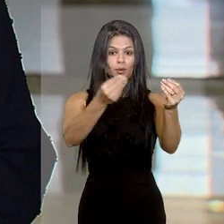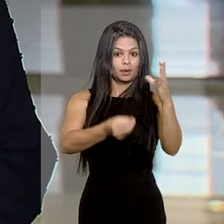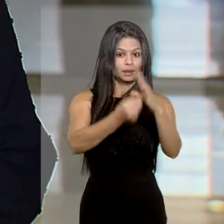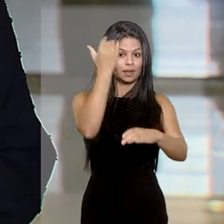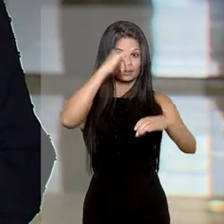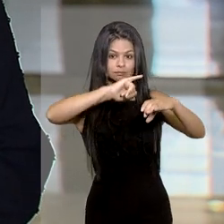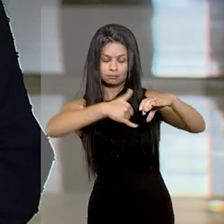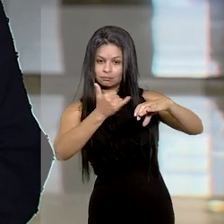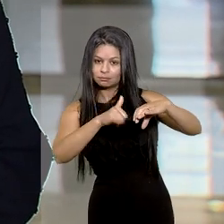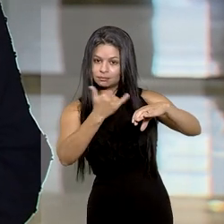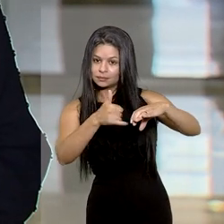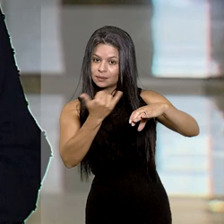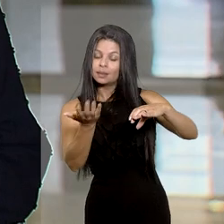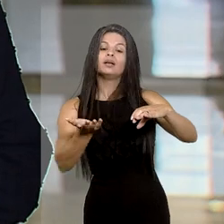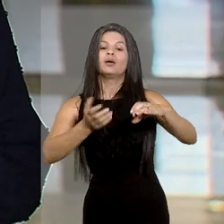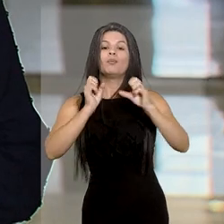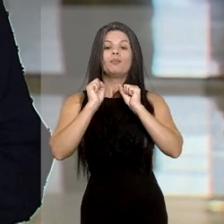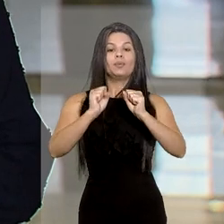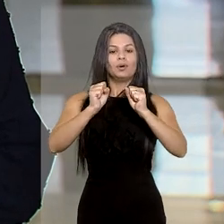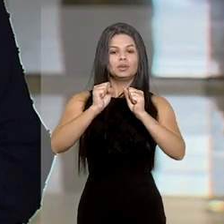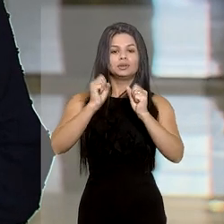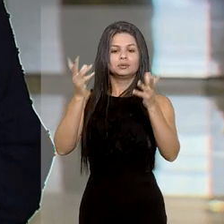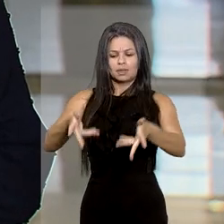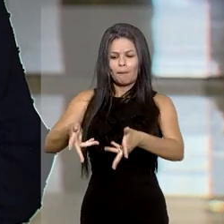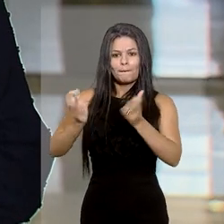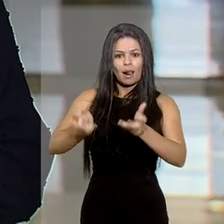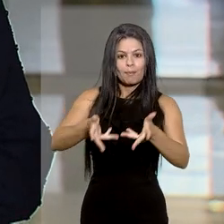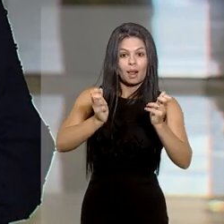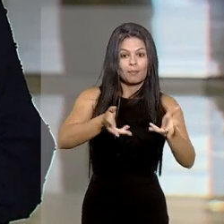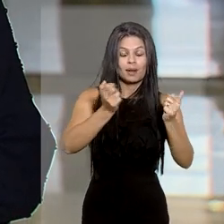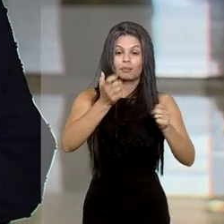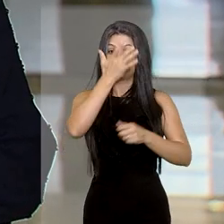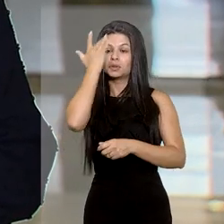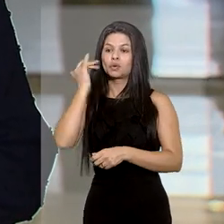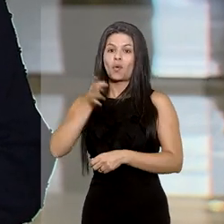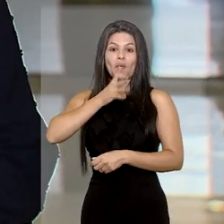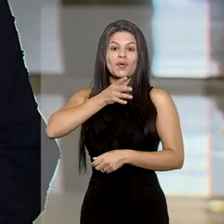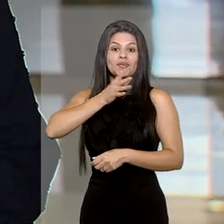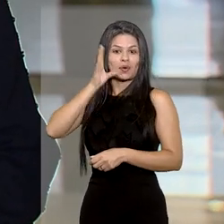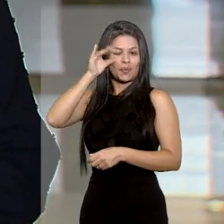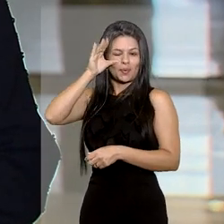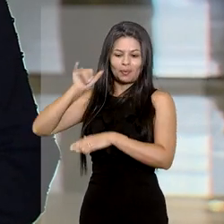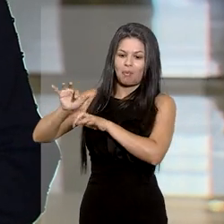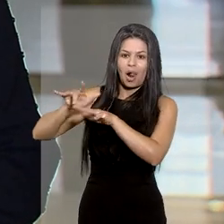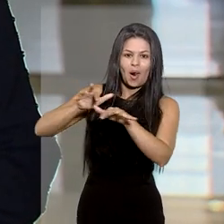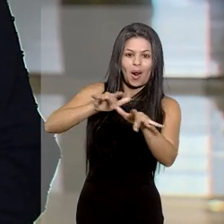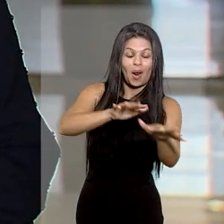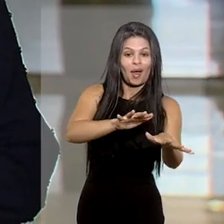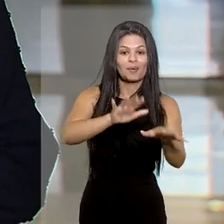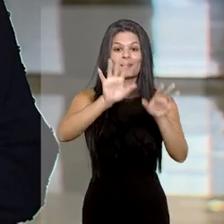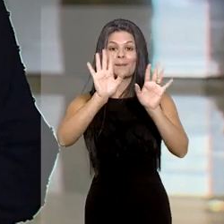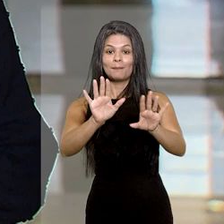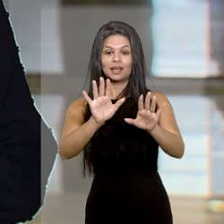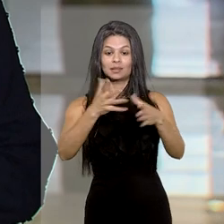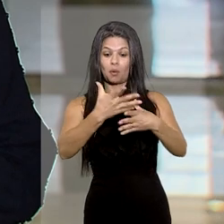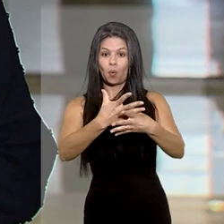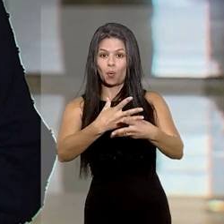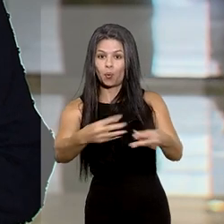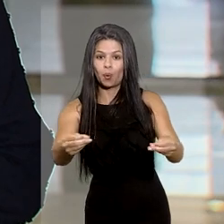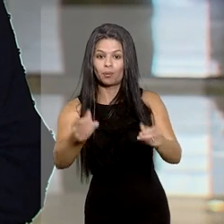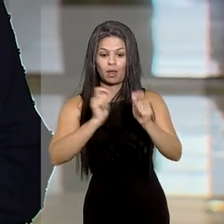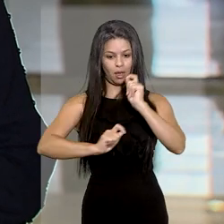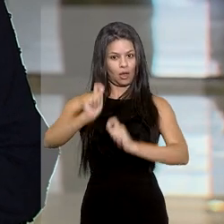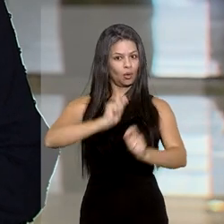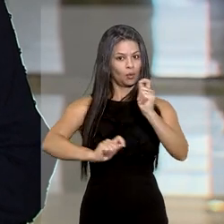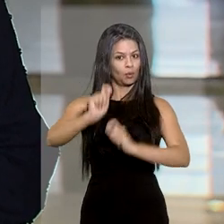criação do Parque Nacional de Jericoacoara podem ser explorados para atividades turísticas dessa forma concluiu que não houve esvaziamento